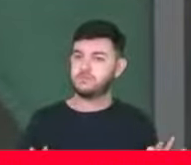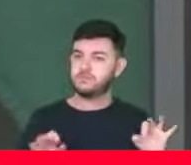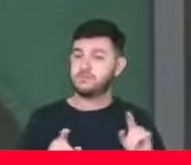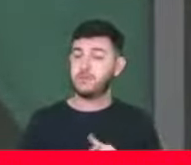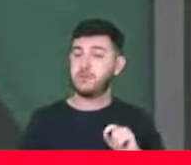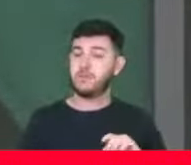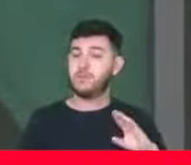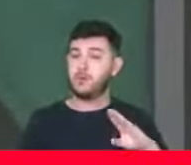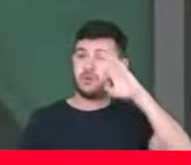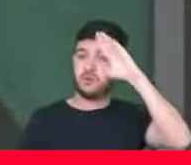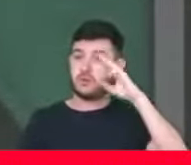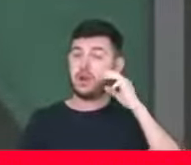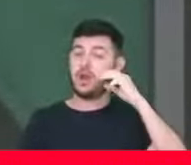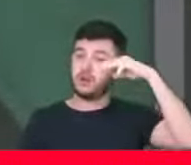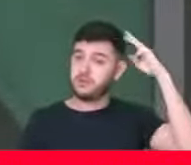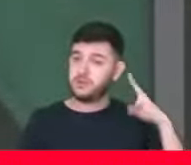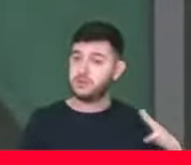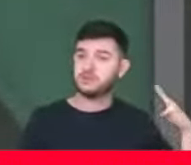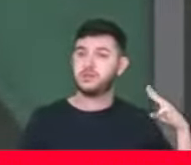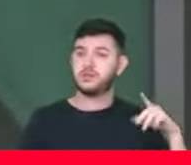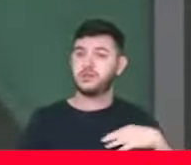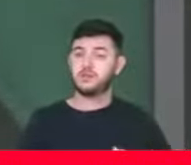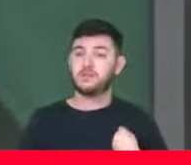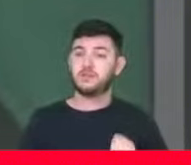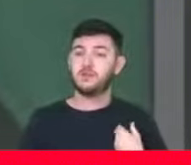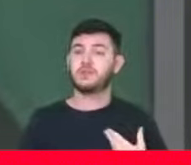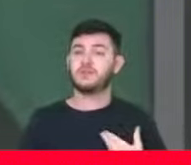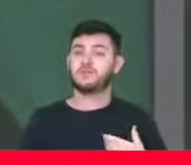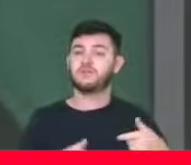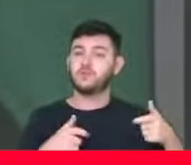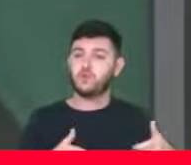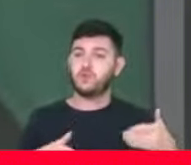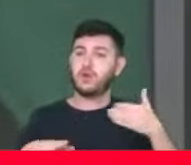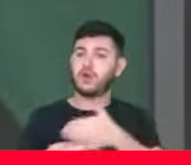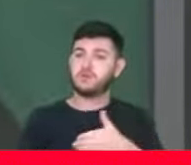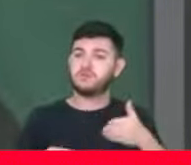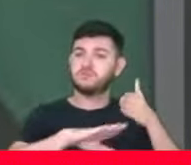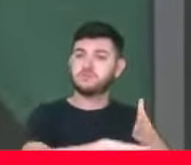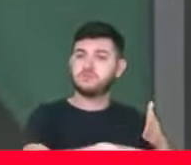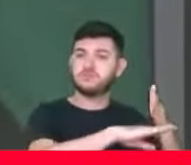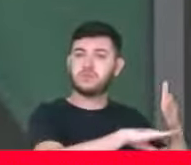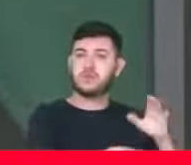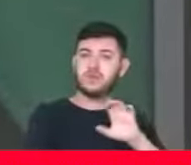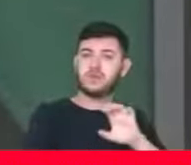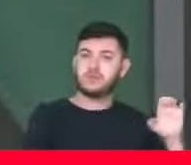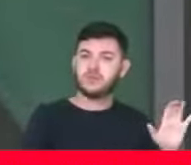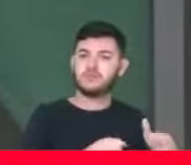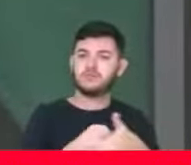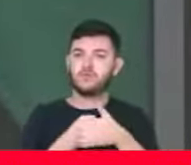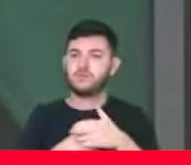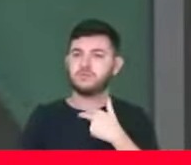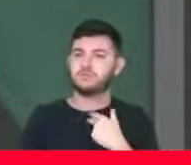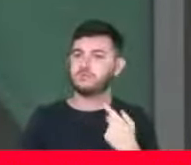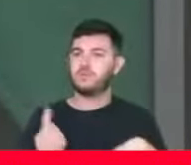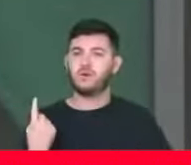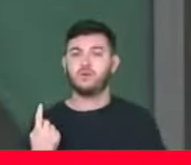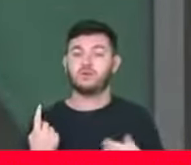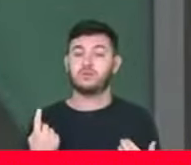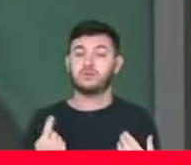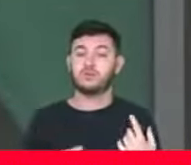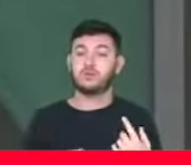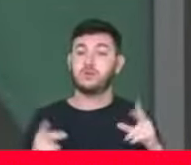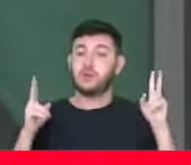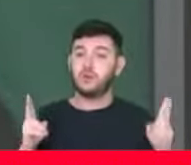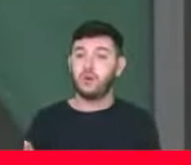passaram, e isso a esquerda não pode esconder, como tenta esconder